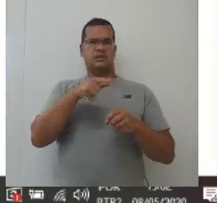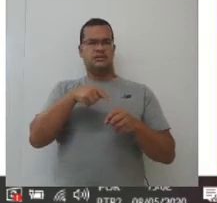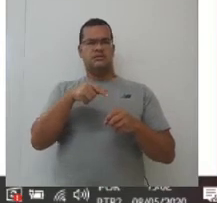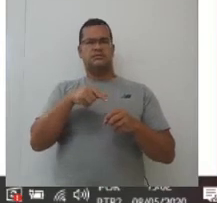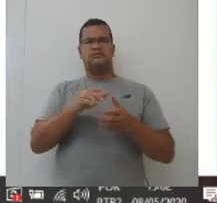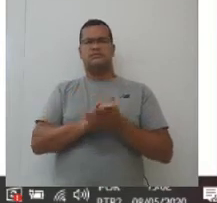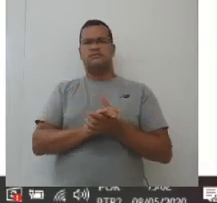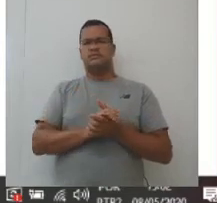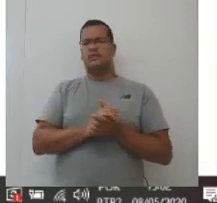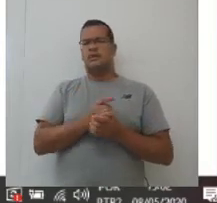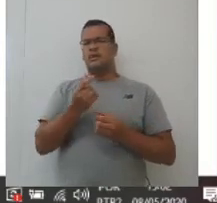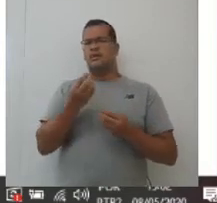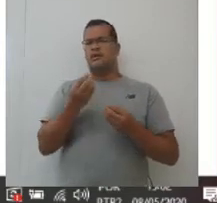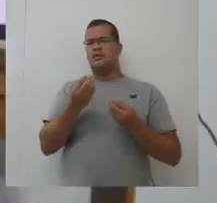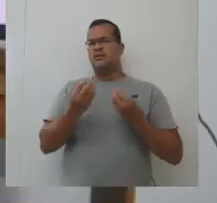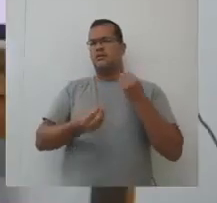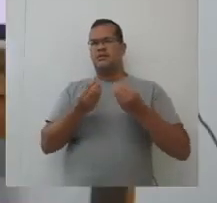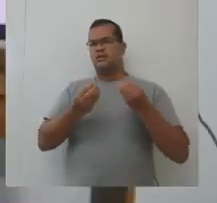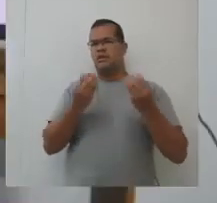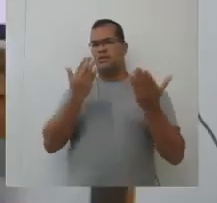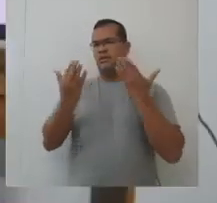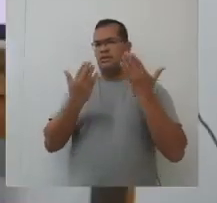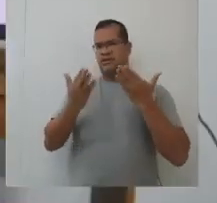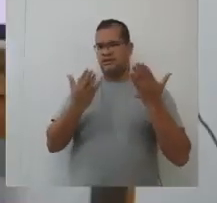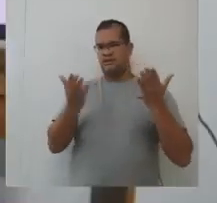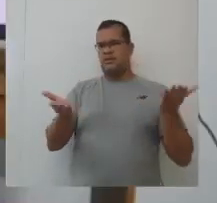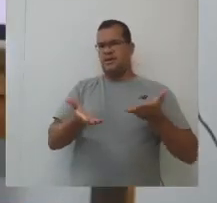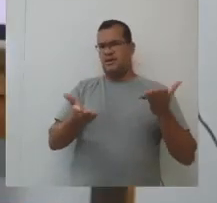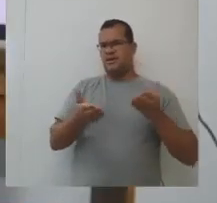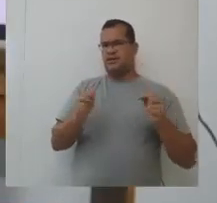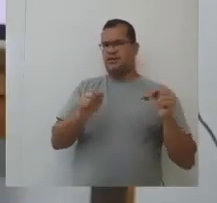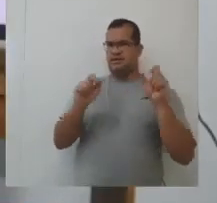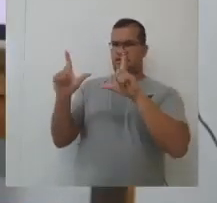fazer uma pequena comparação. Observe aqui na tela.